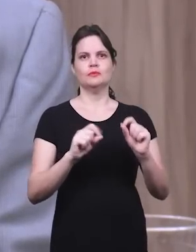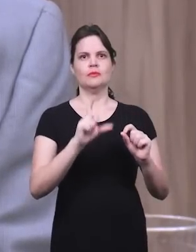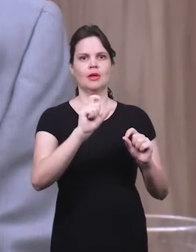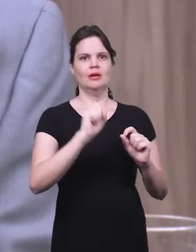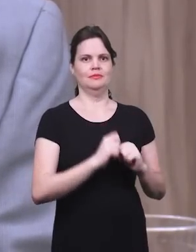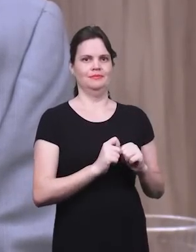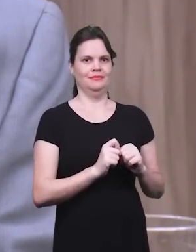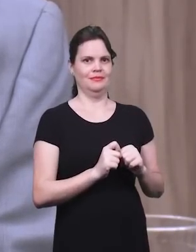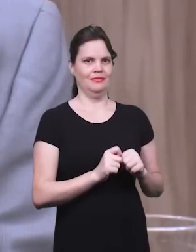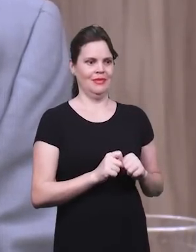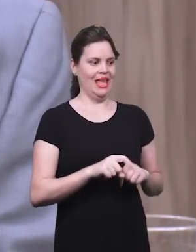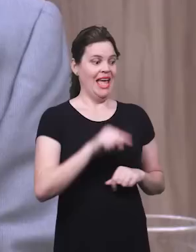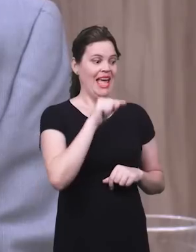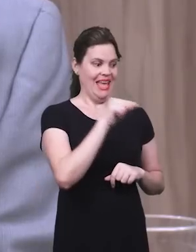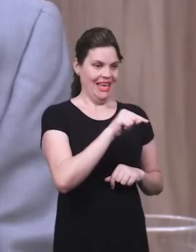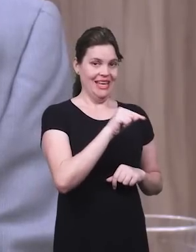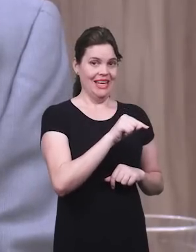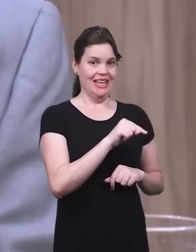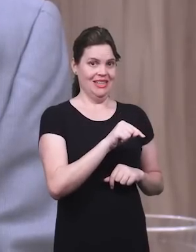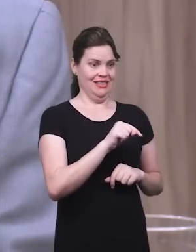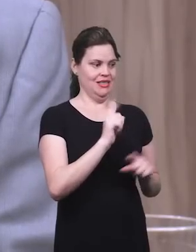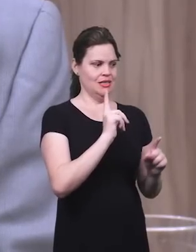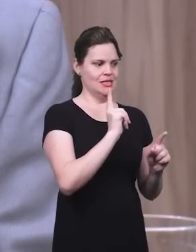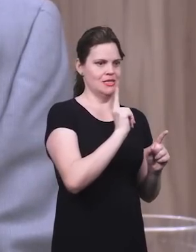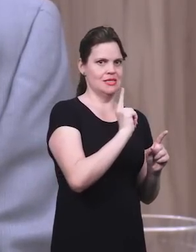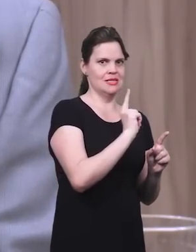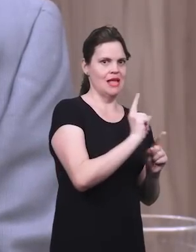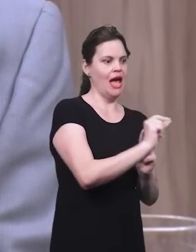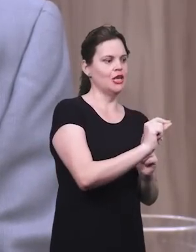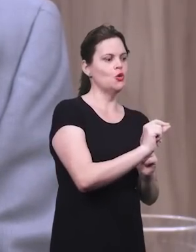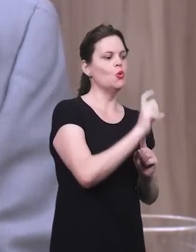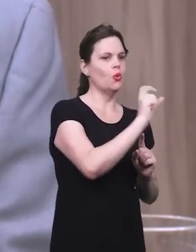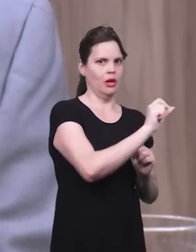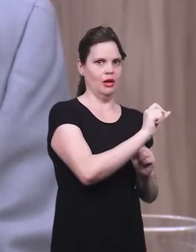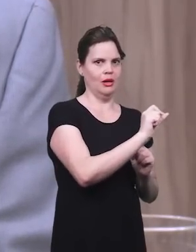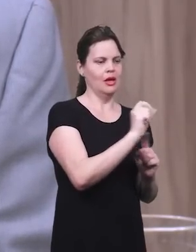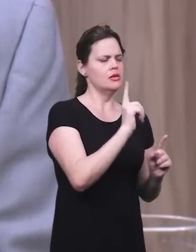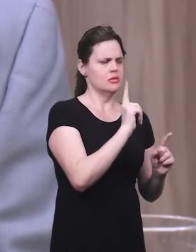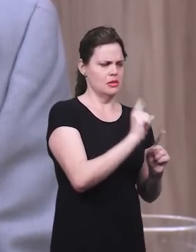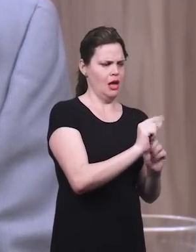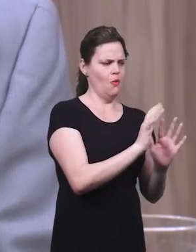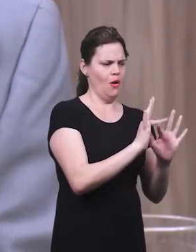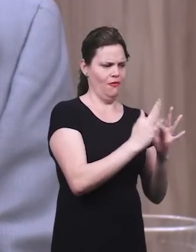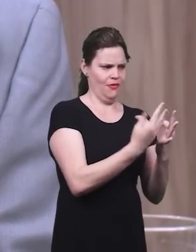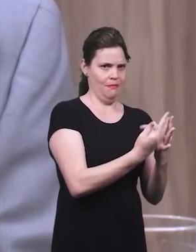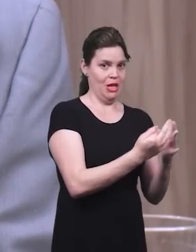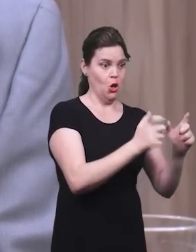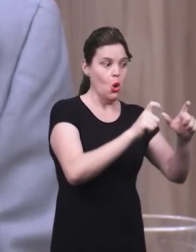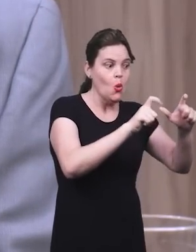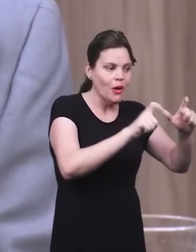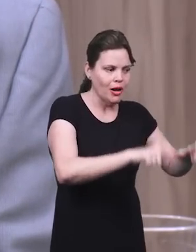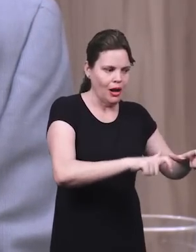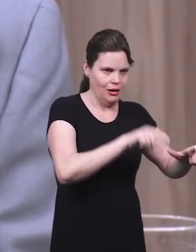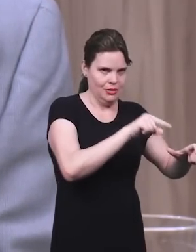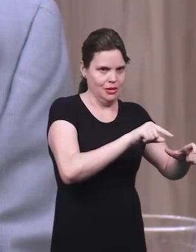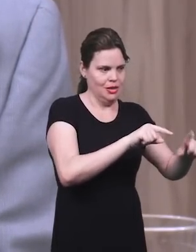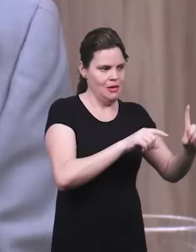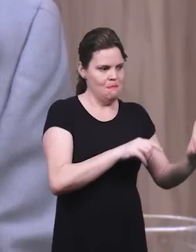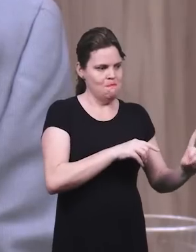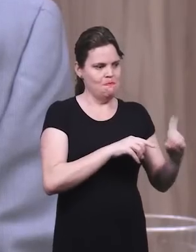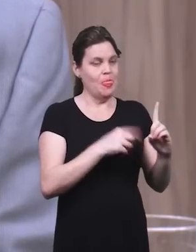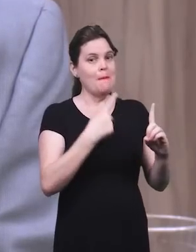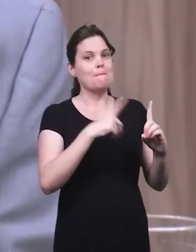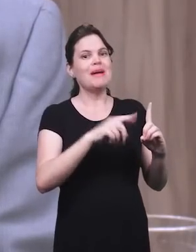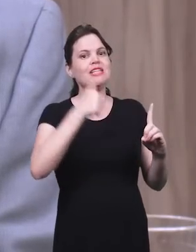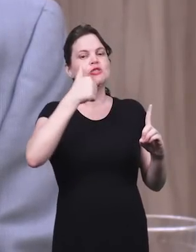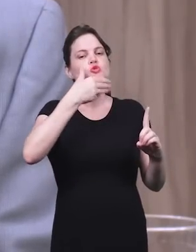terra, mas ele levou um tempinho para sair da parentela, porque ele levou Ló junto com ele. E